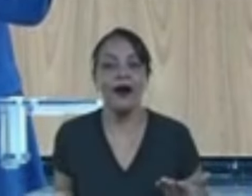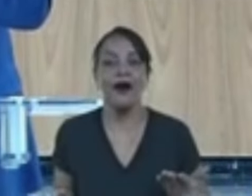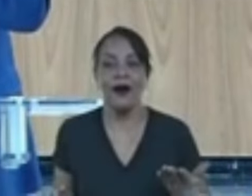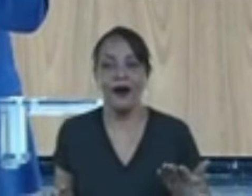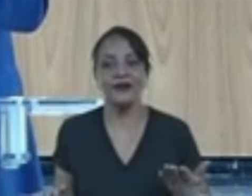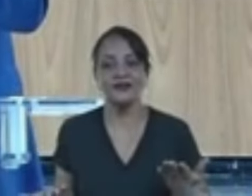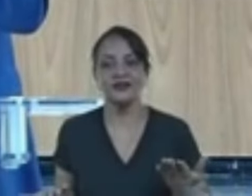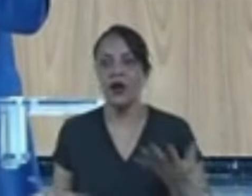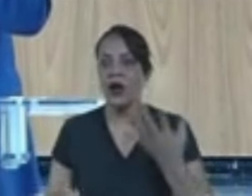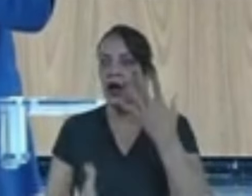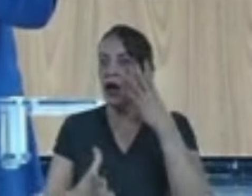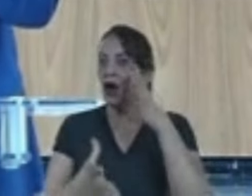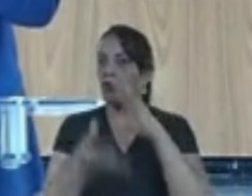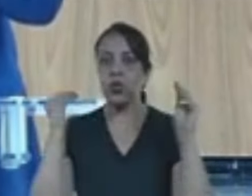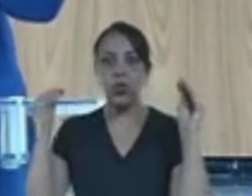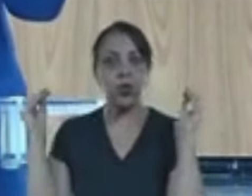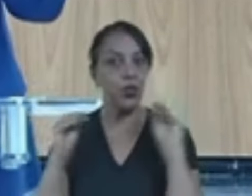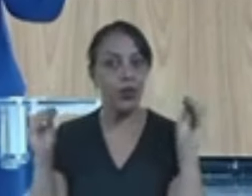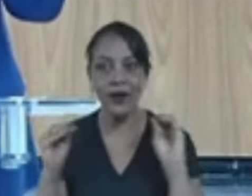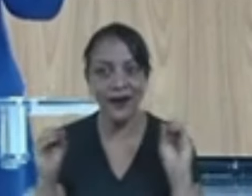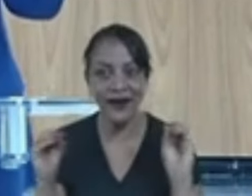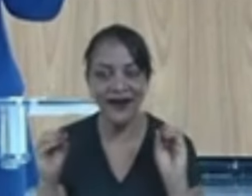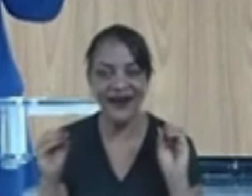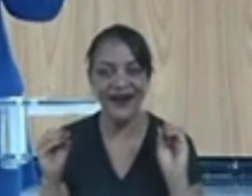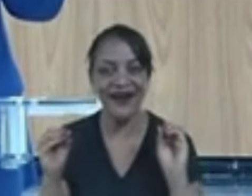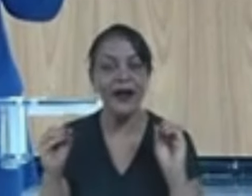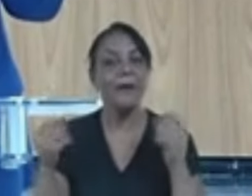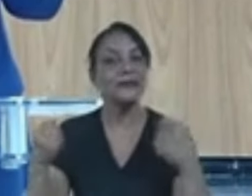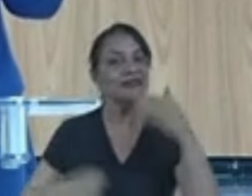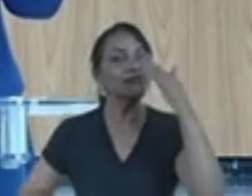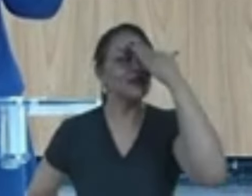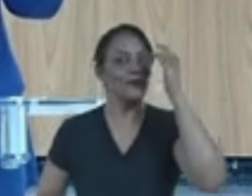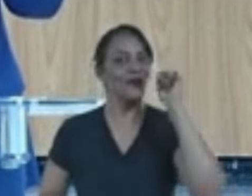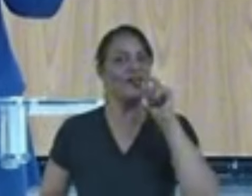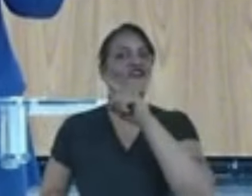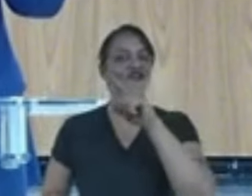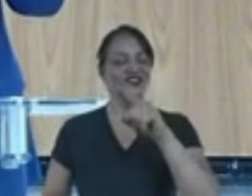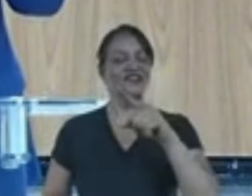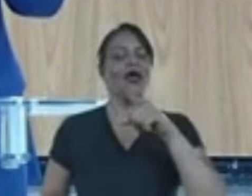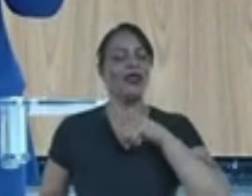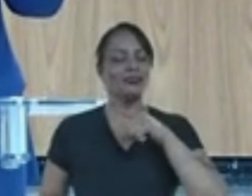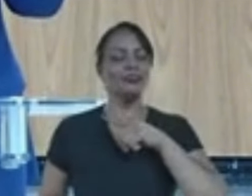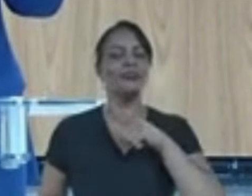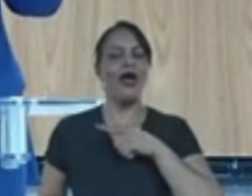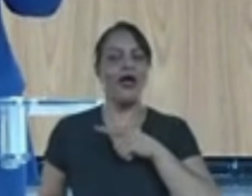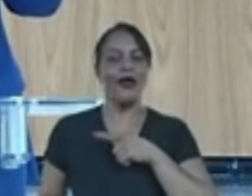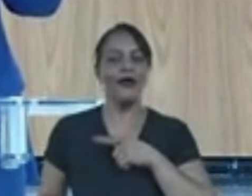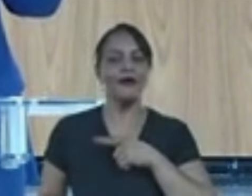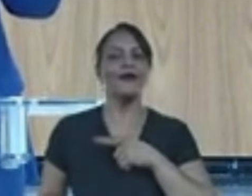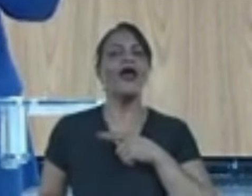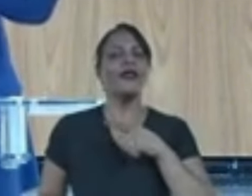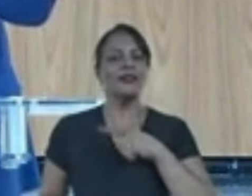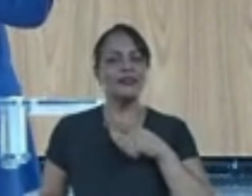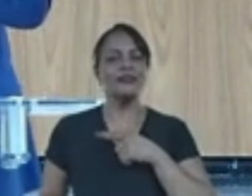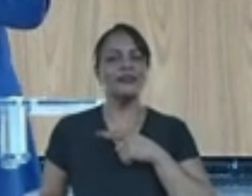Não fuja, tenha certeza de uma coisa, que você tem armas para poder combater essas situações